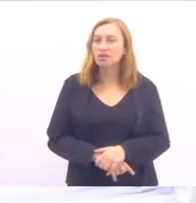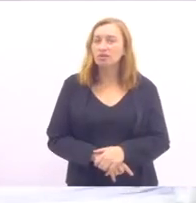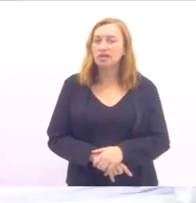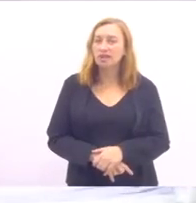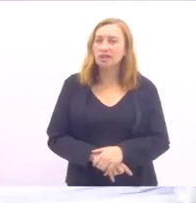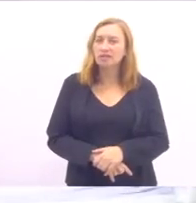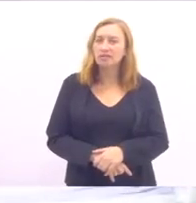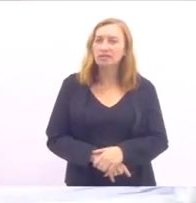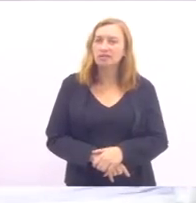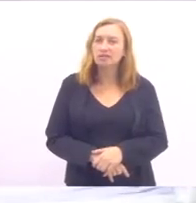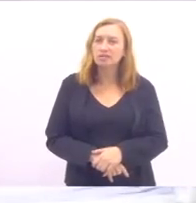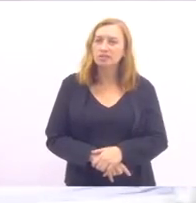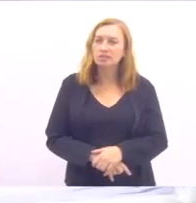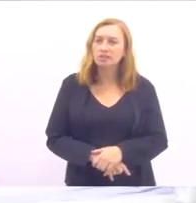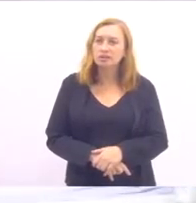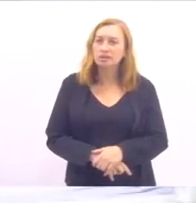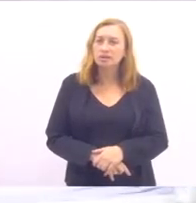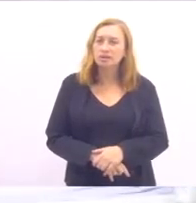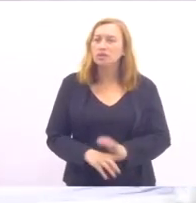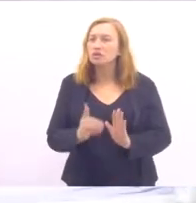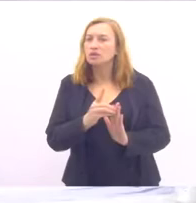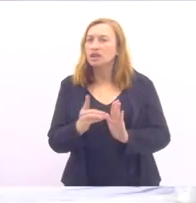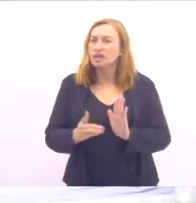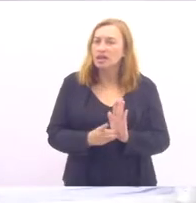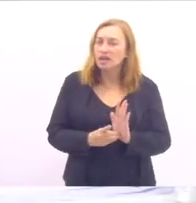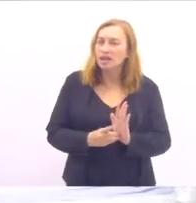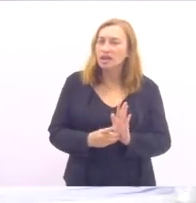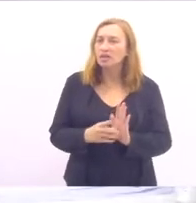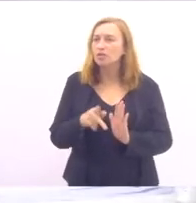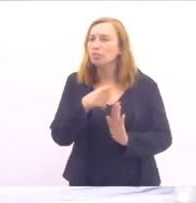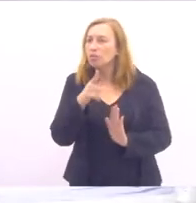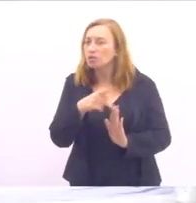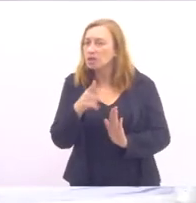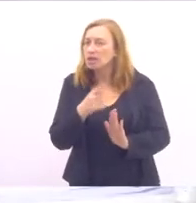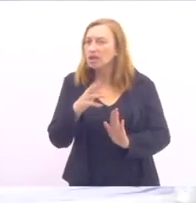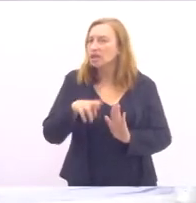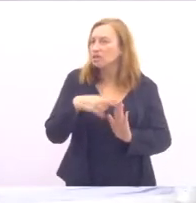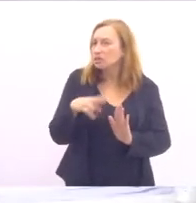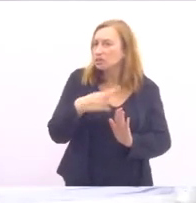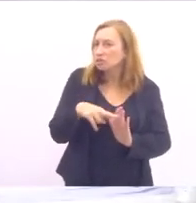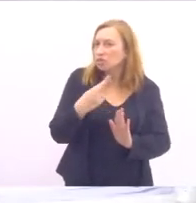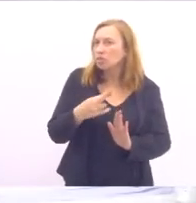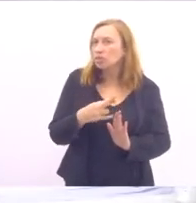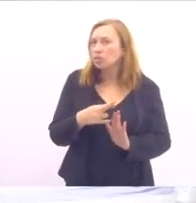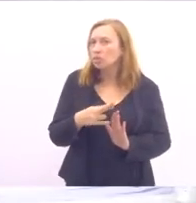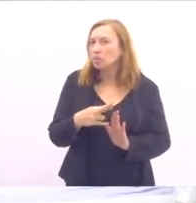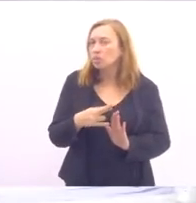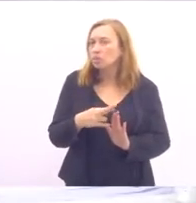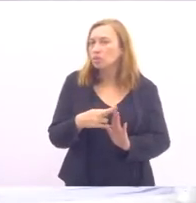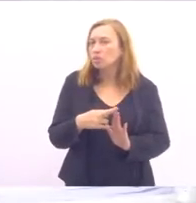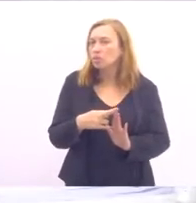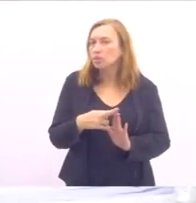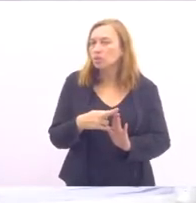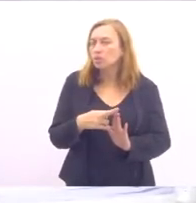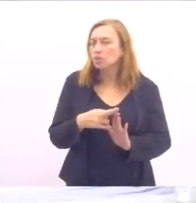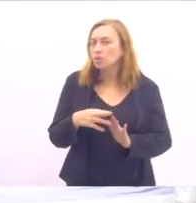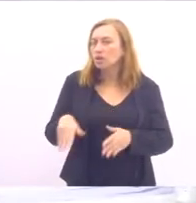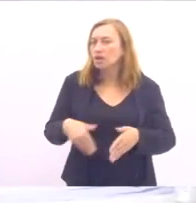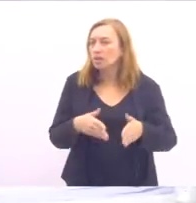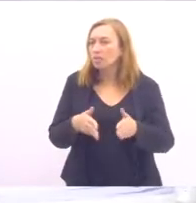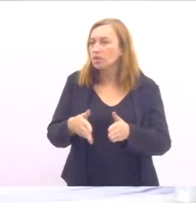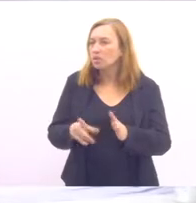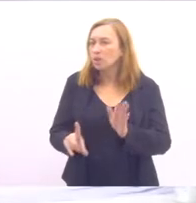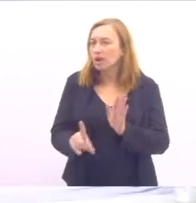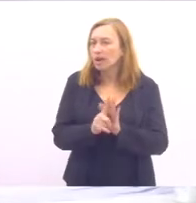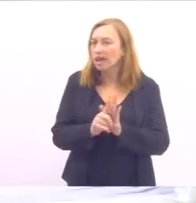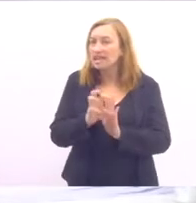uma hierarquia. Os decretos, portarias, resoluções, elas dão um modus faciente de uma lei.